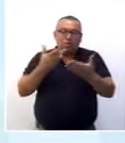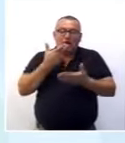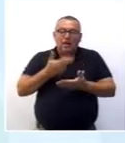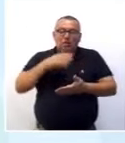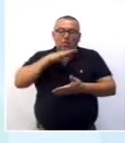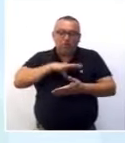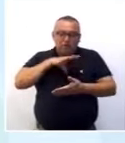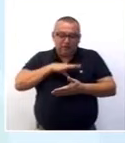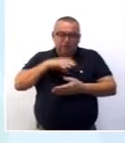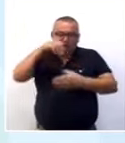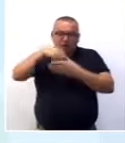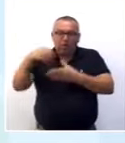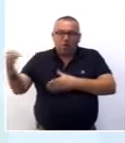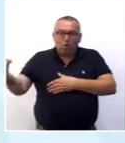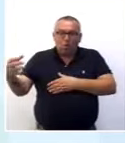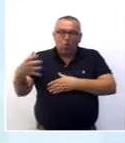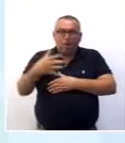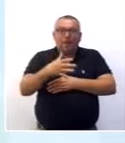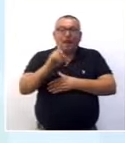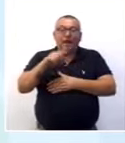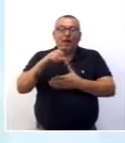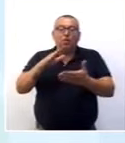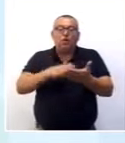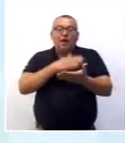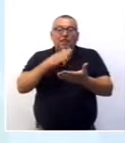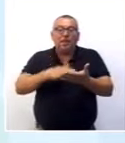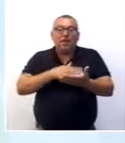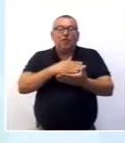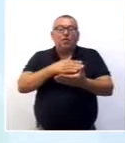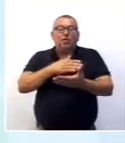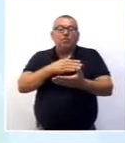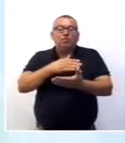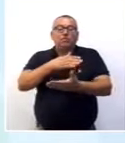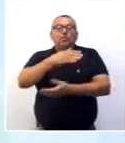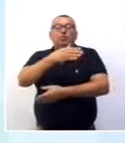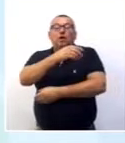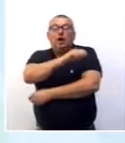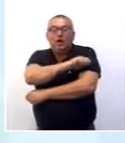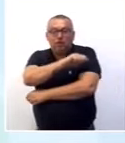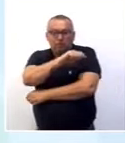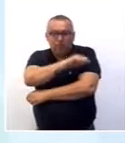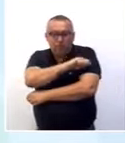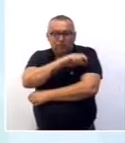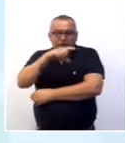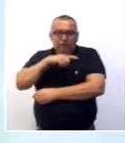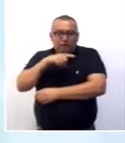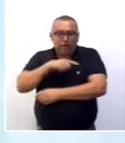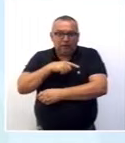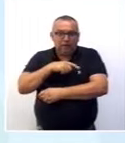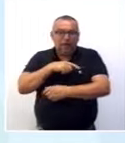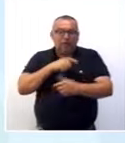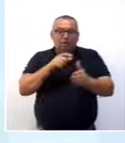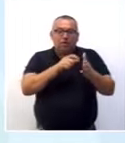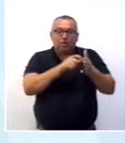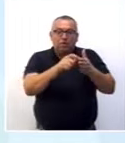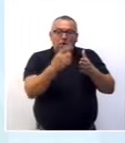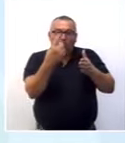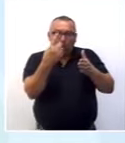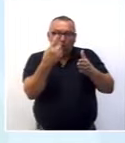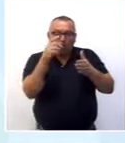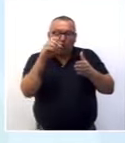na Contemporaneidade, foi tirada do caderno do aluno, tá? Onde está lá a etapa 1, o mundo